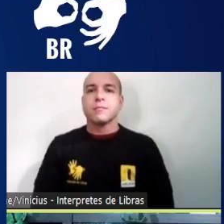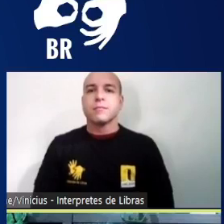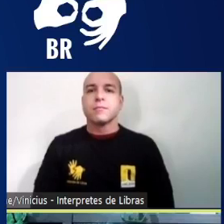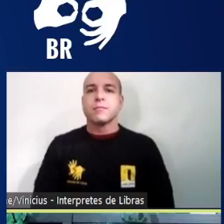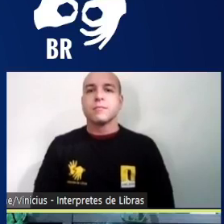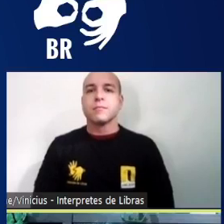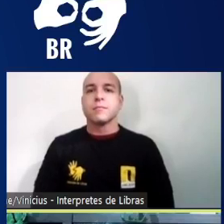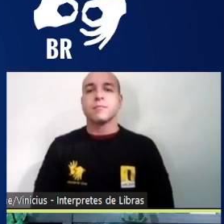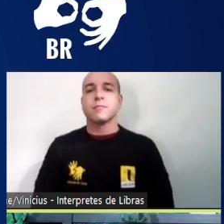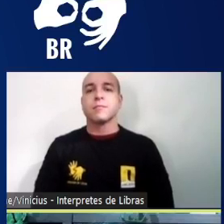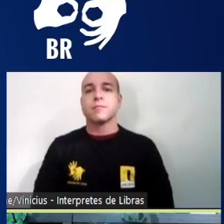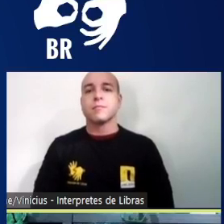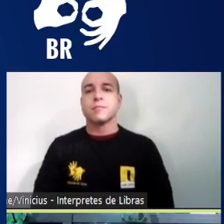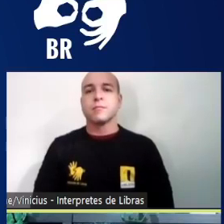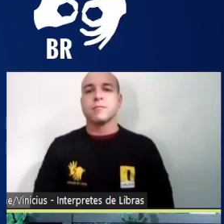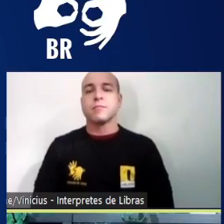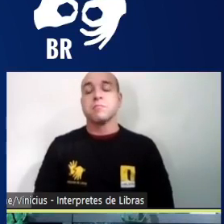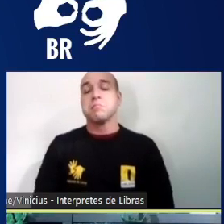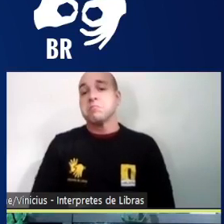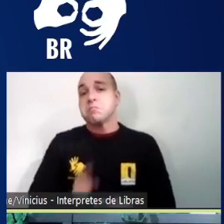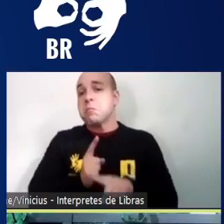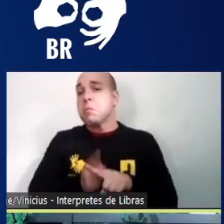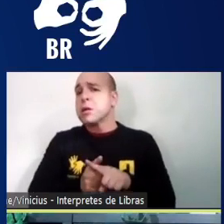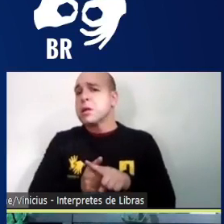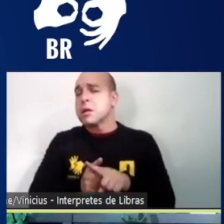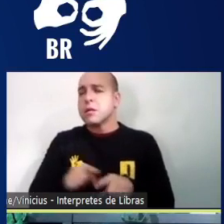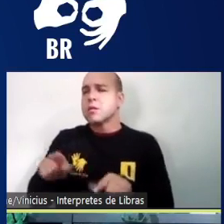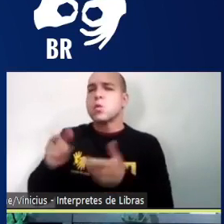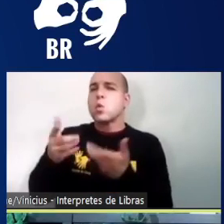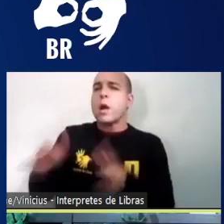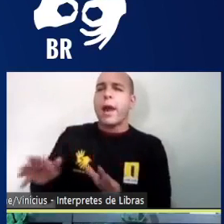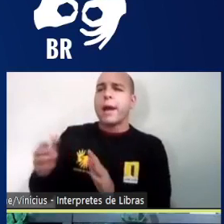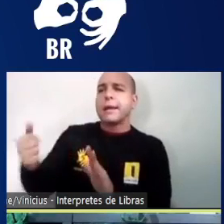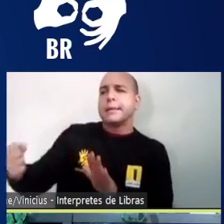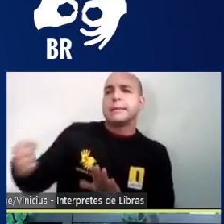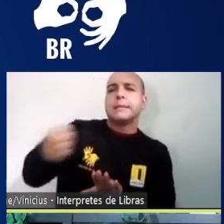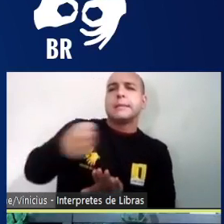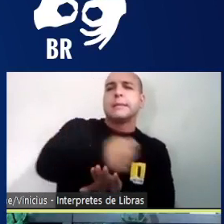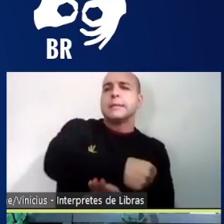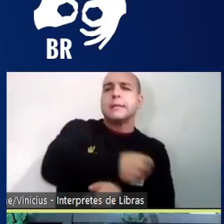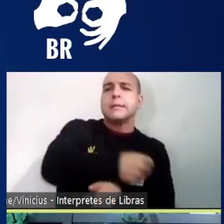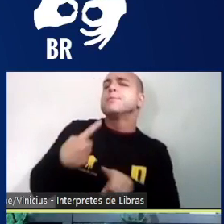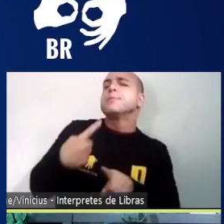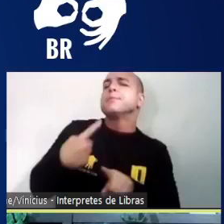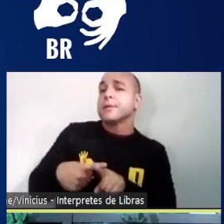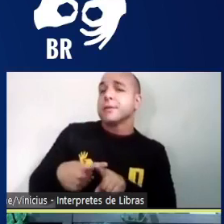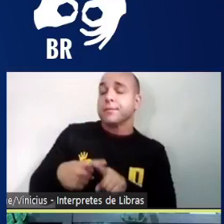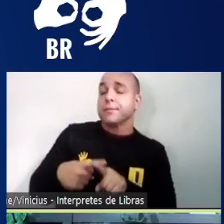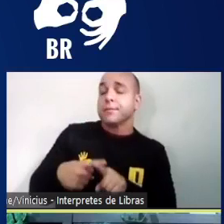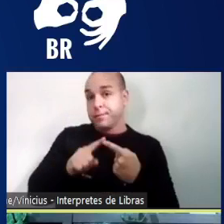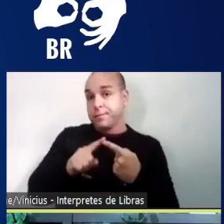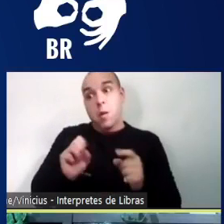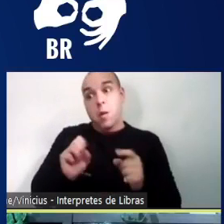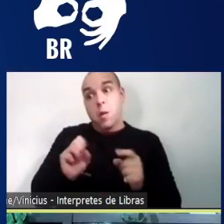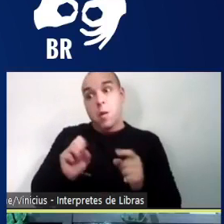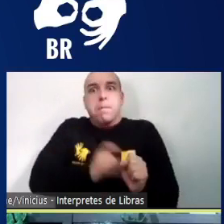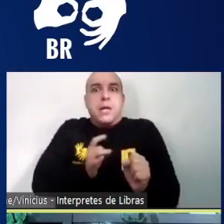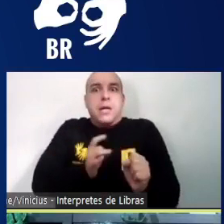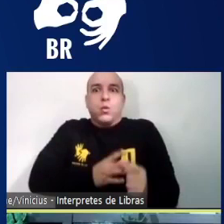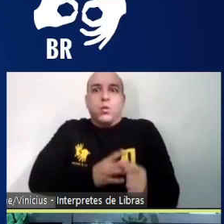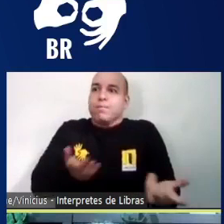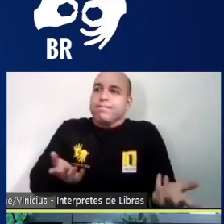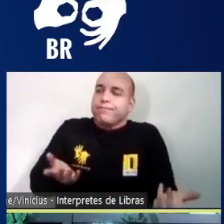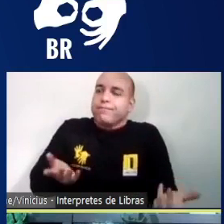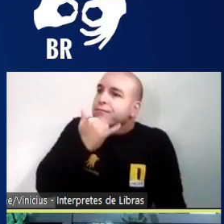Por um lado, por medo do desconhecido. Por outro, da ignorância no que diz respeito à